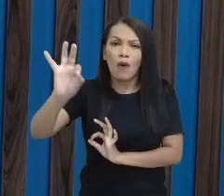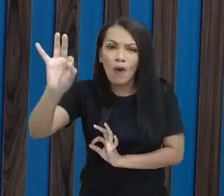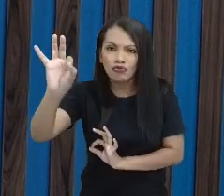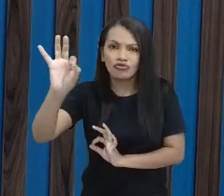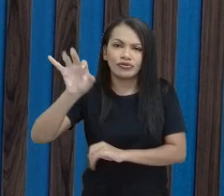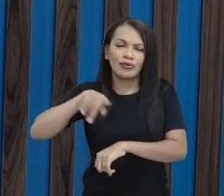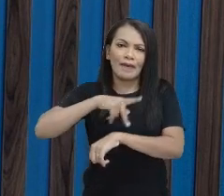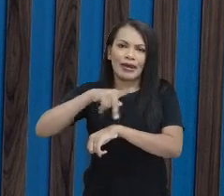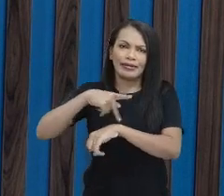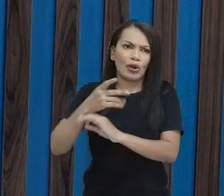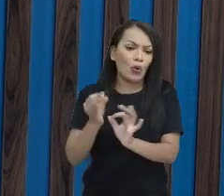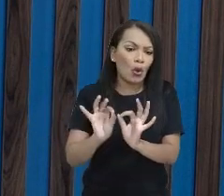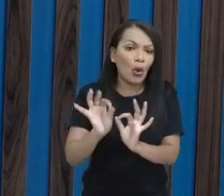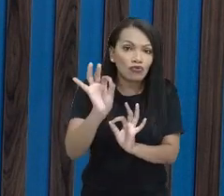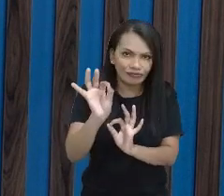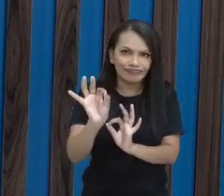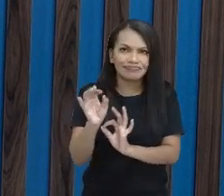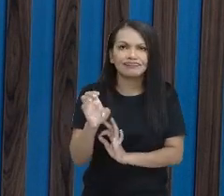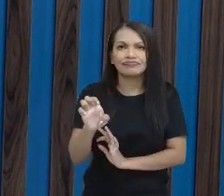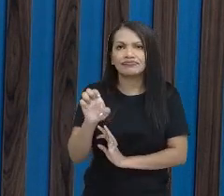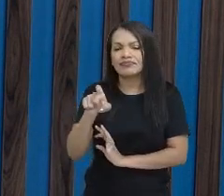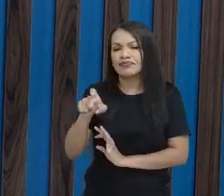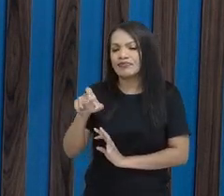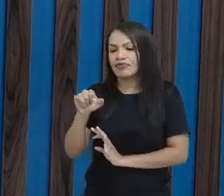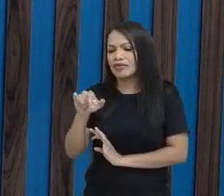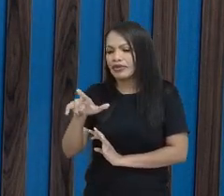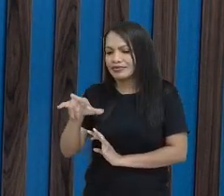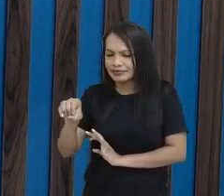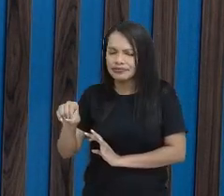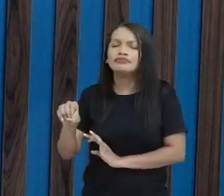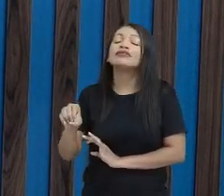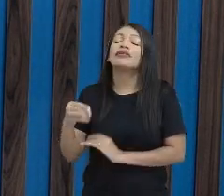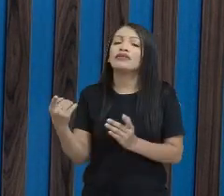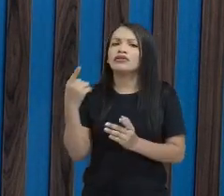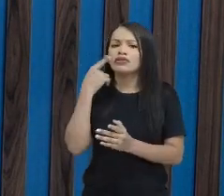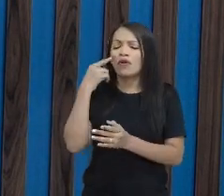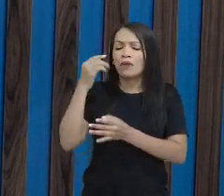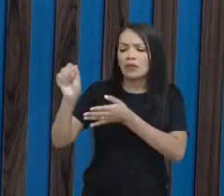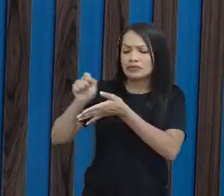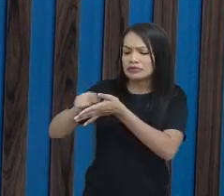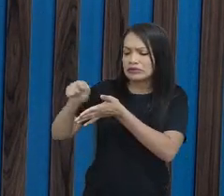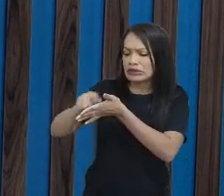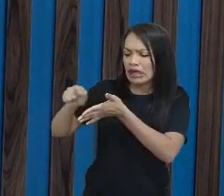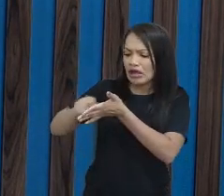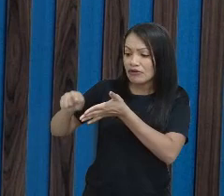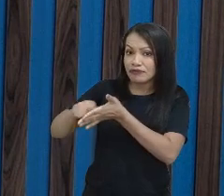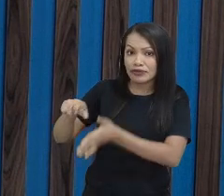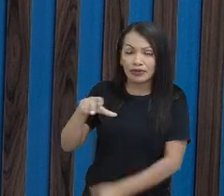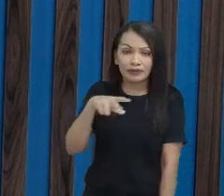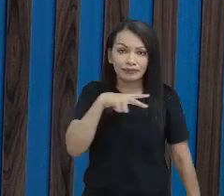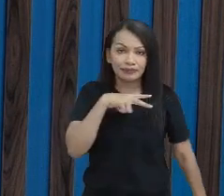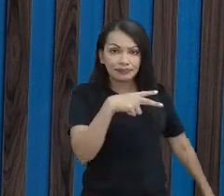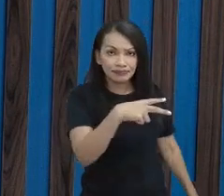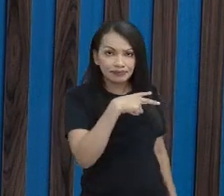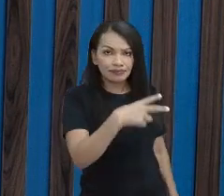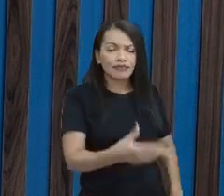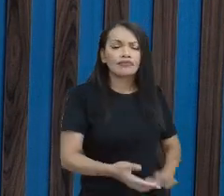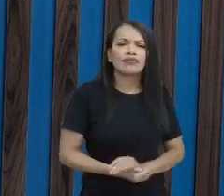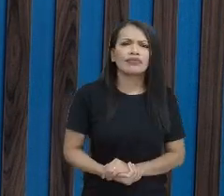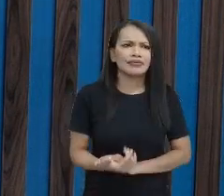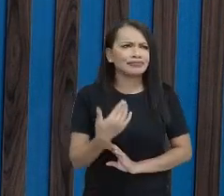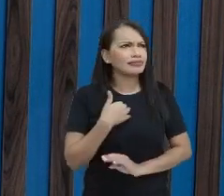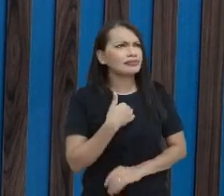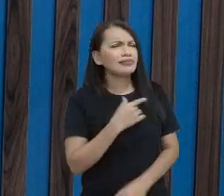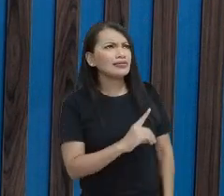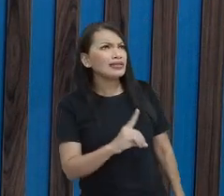esse poema enquanto estuda em Coimbra, em Portugal, e ele traz um verso que ele diz: não permita, Deus, que eu morra